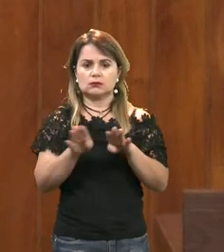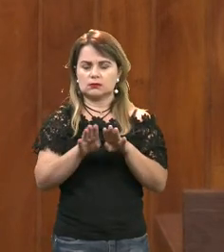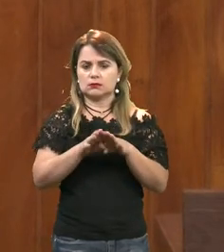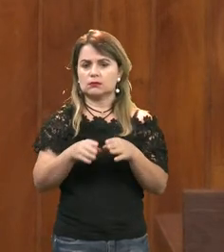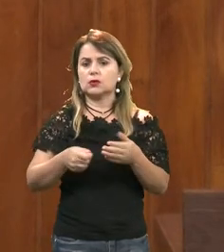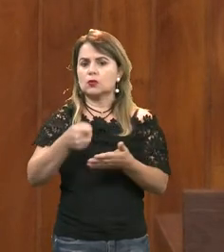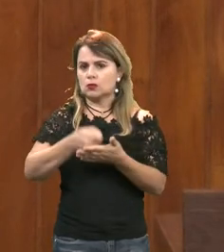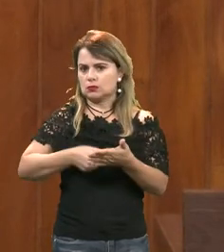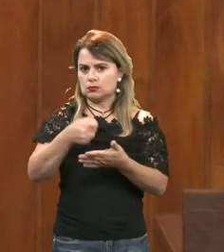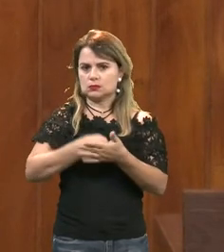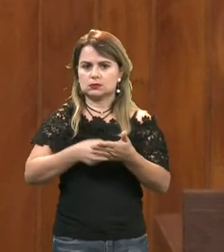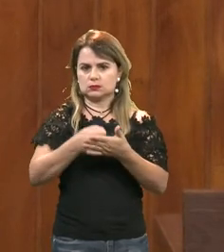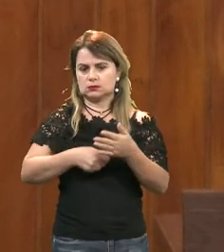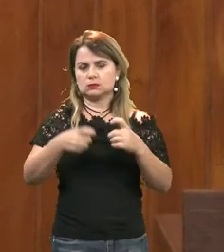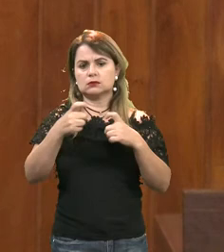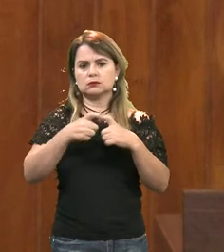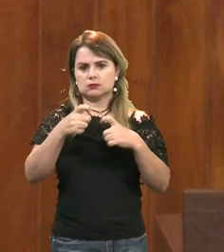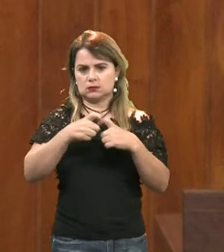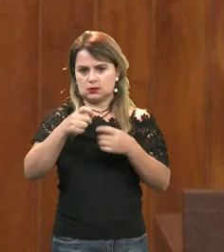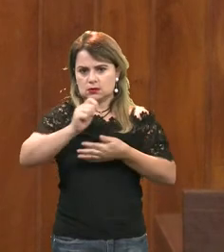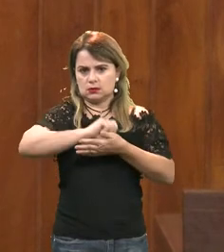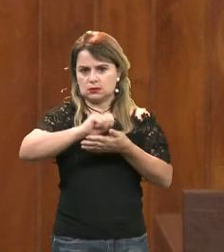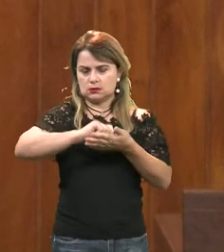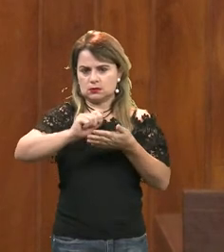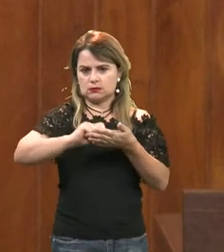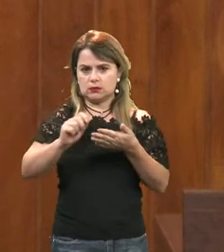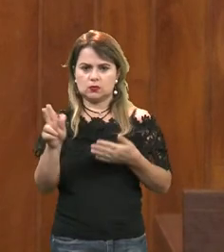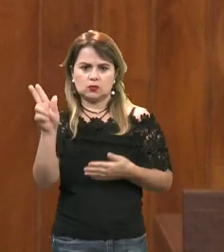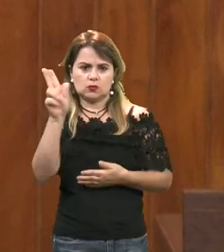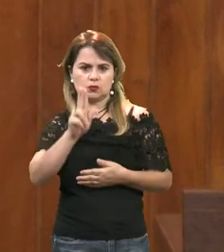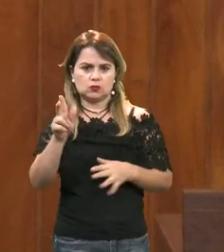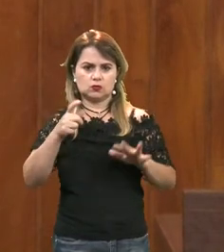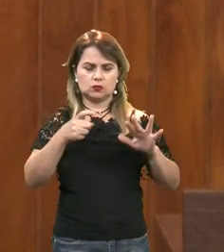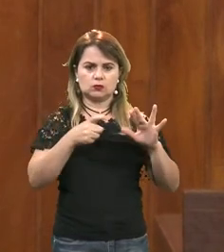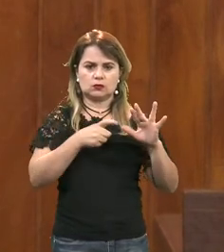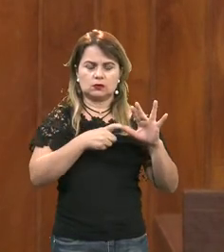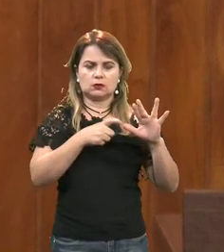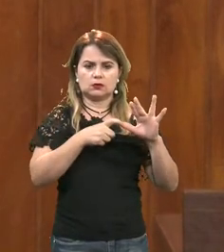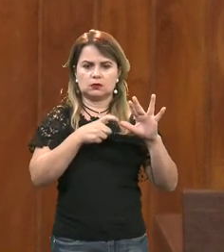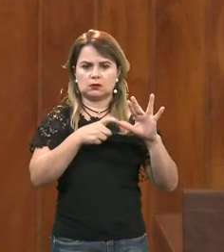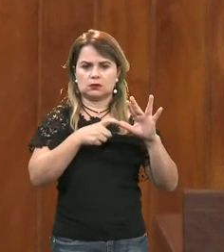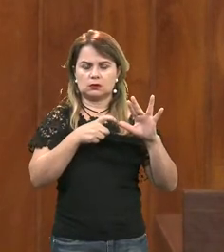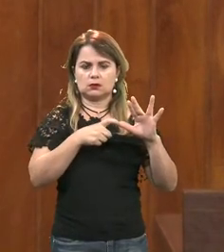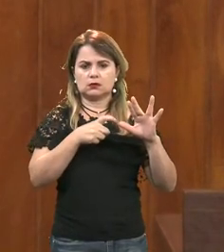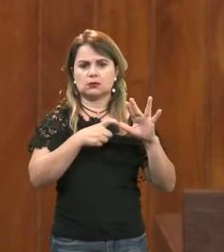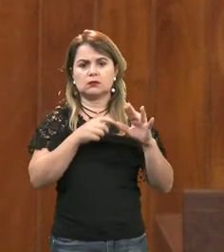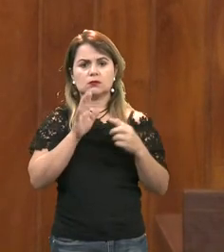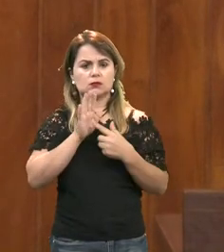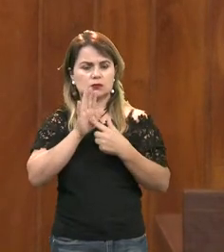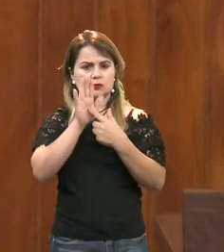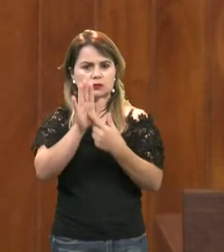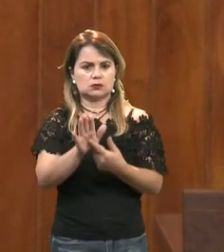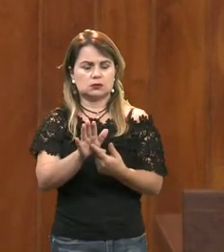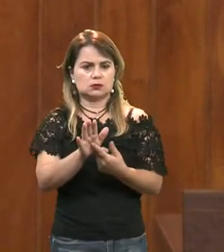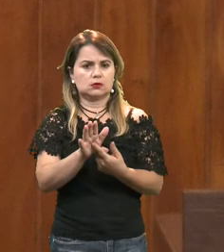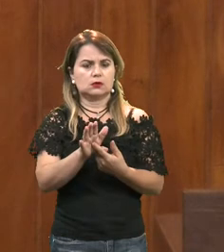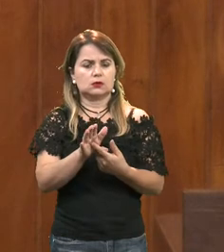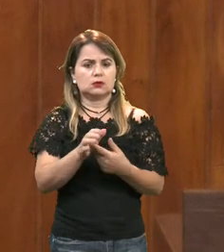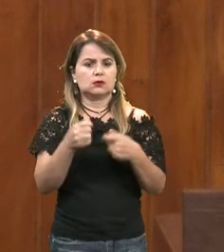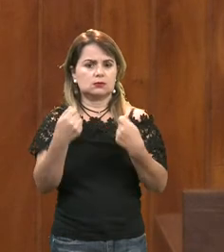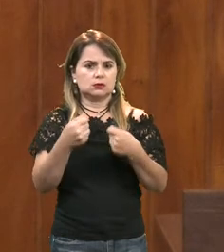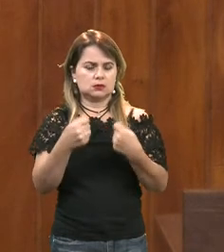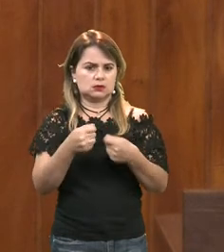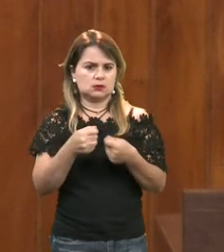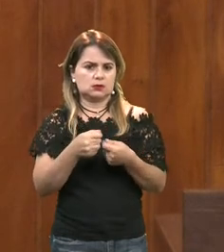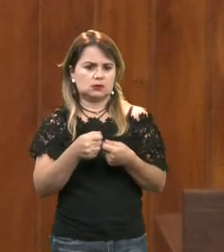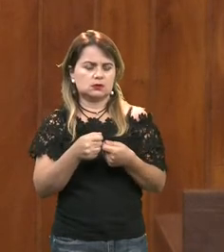do médico ao prescrever o uso medicinal de cannabis, diagnosticar, mediante avaliação do histórico médico